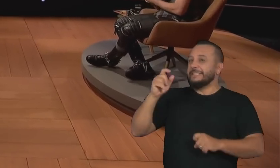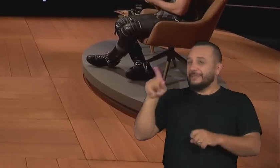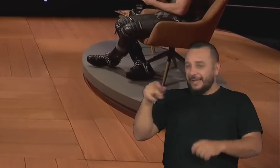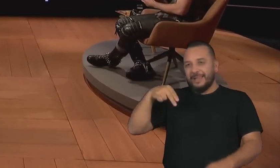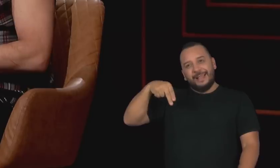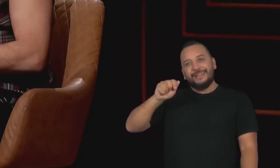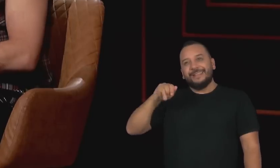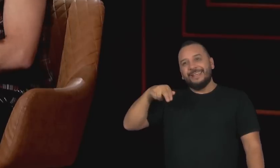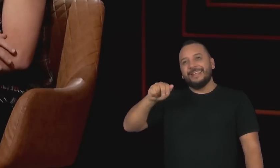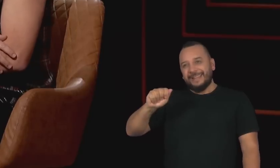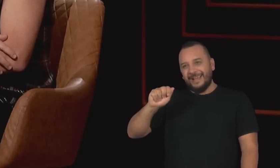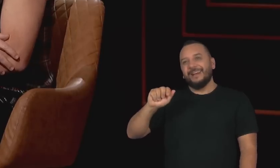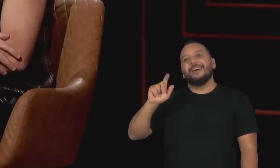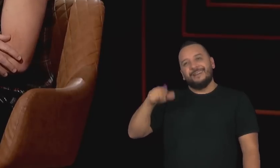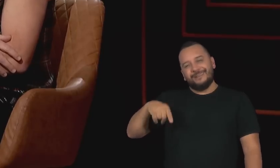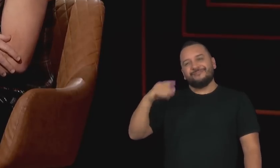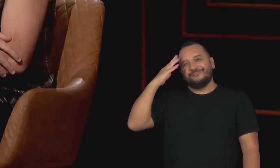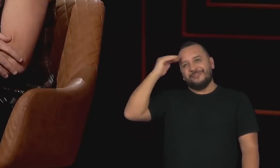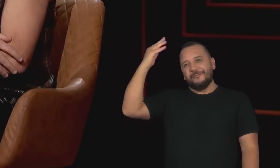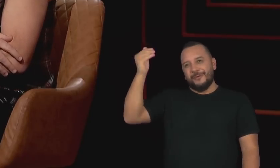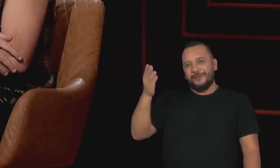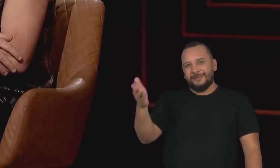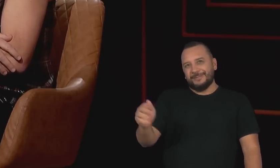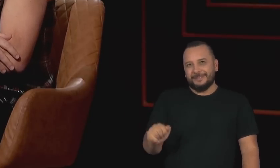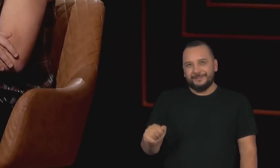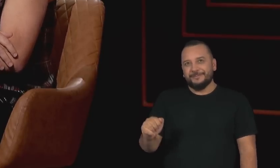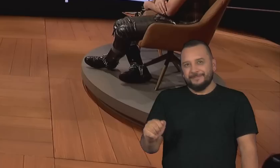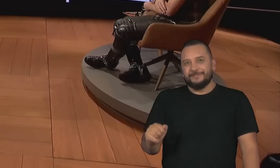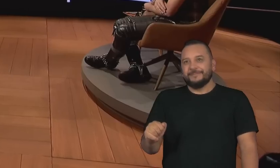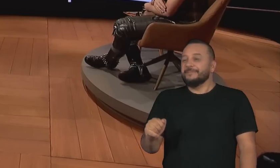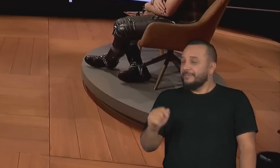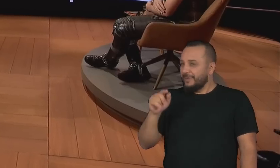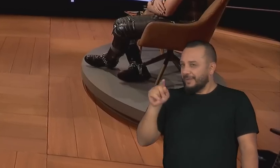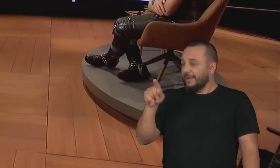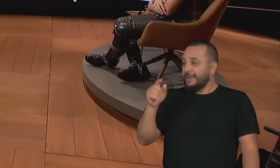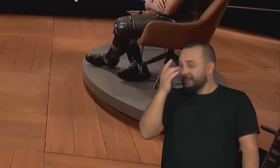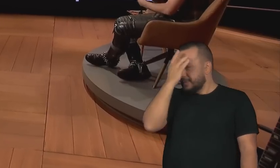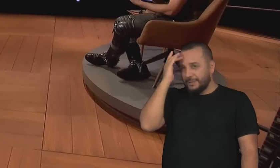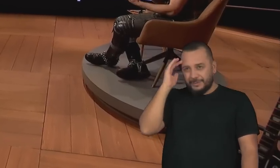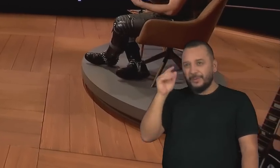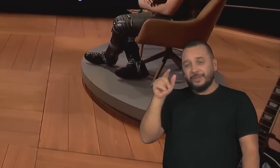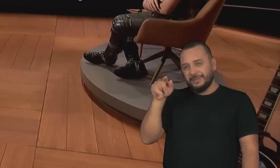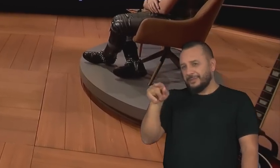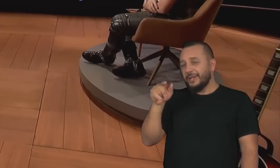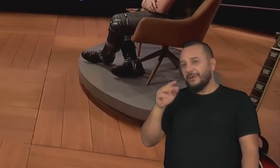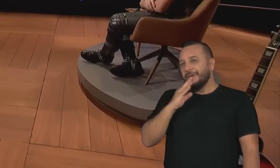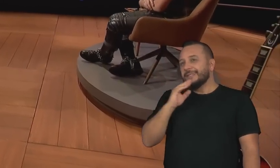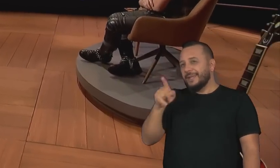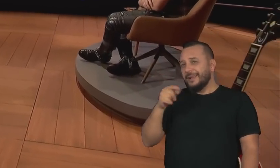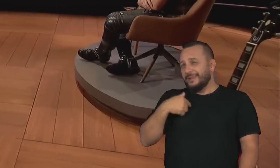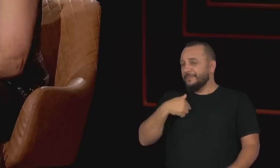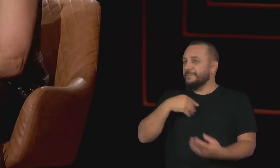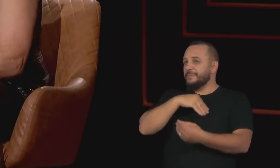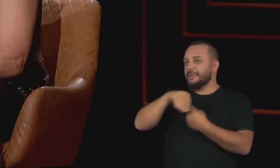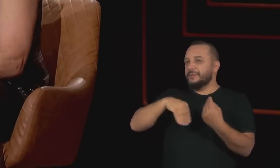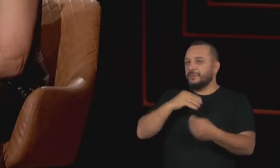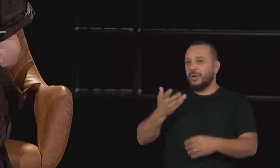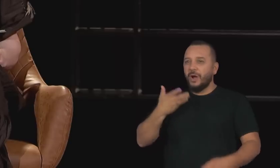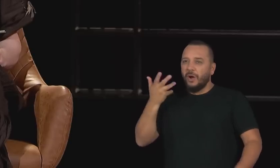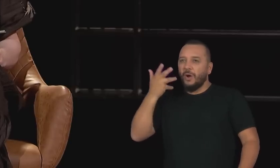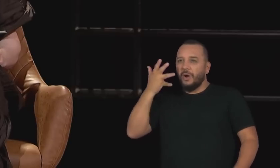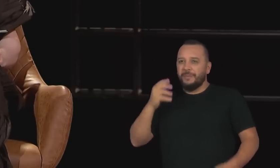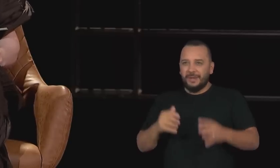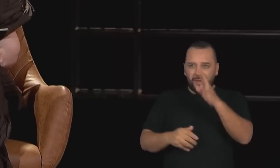artista, assim, muito à frente do tempo até. Misturar ópera com punk também.